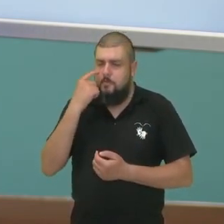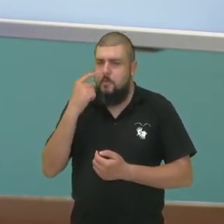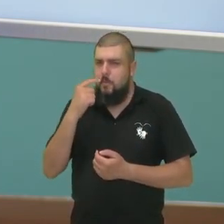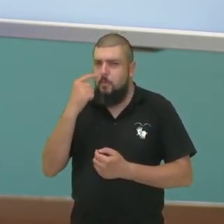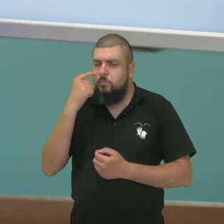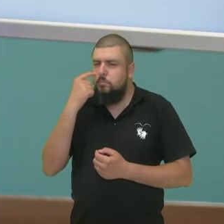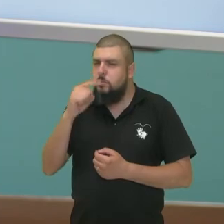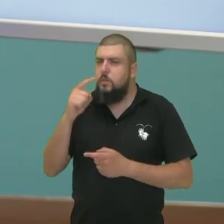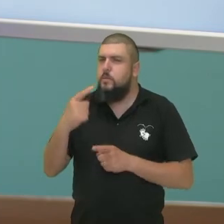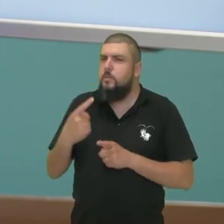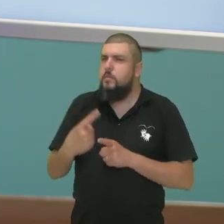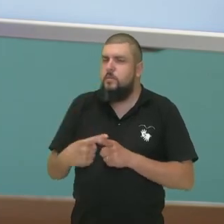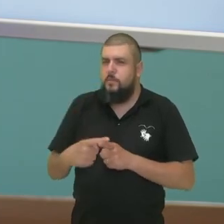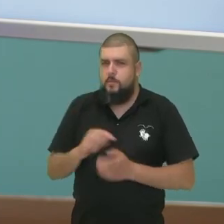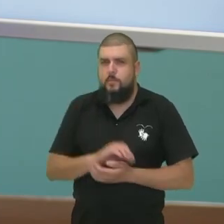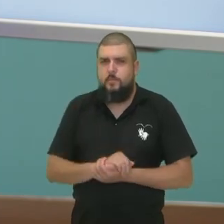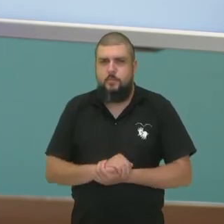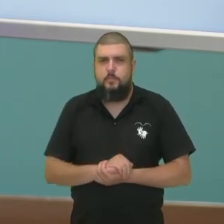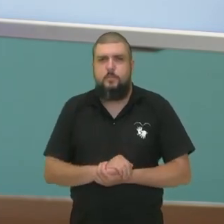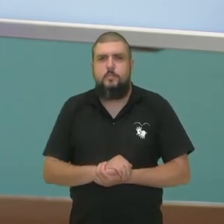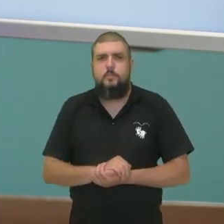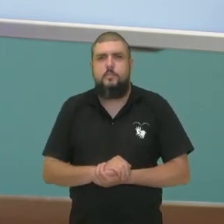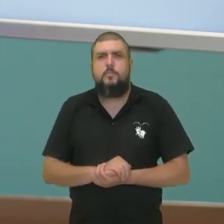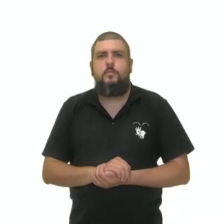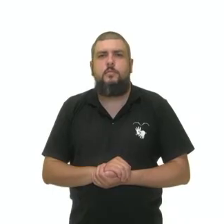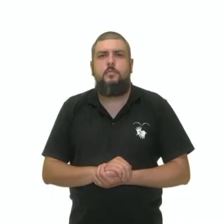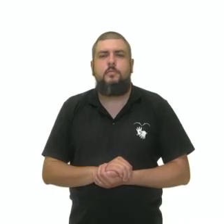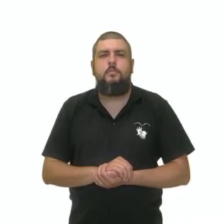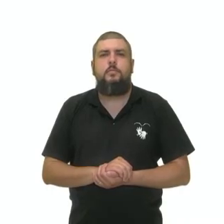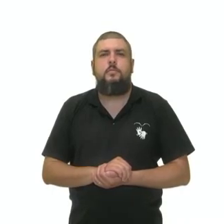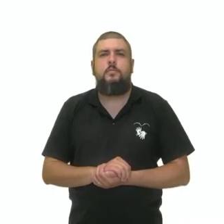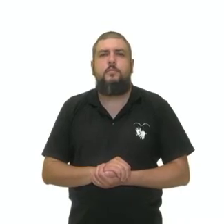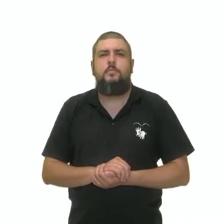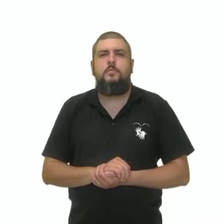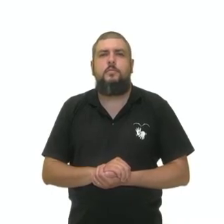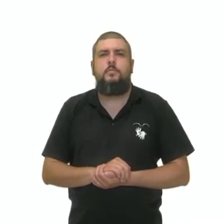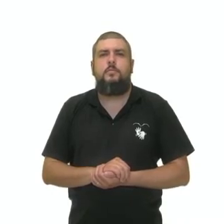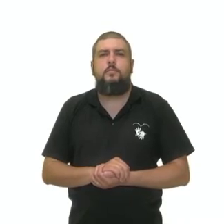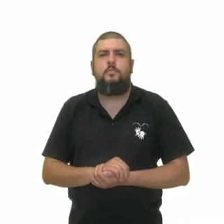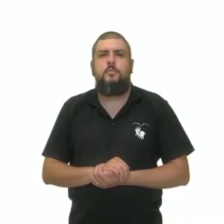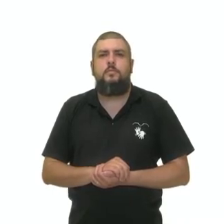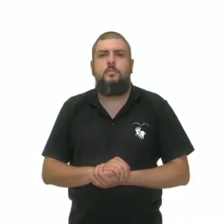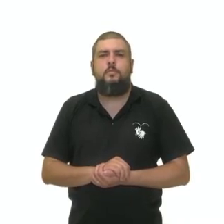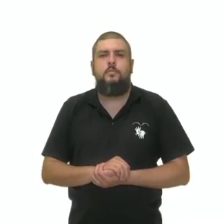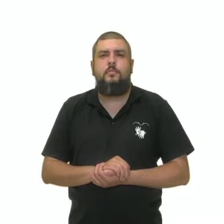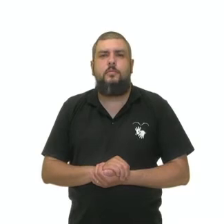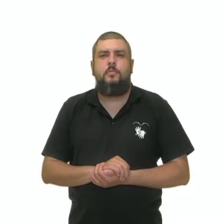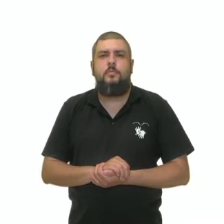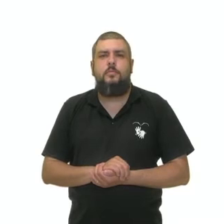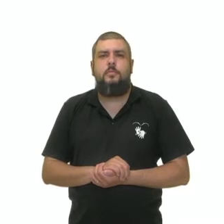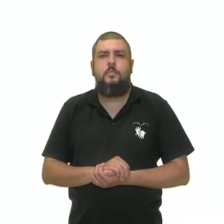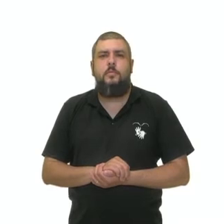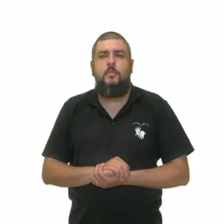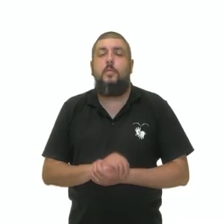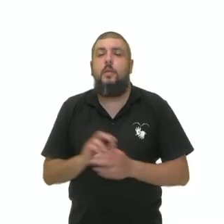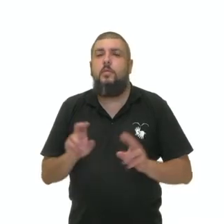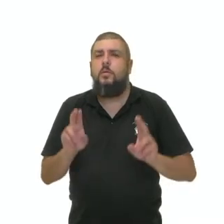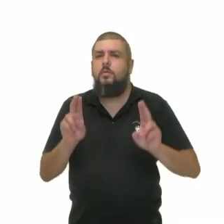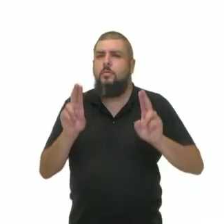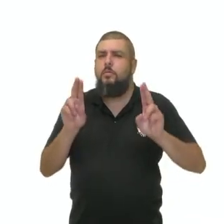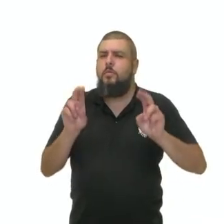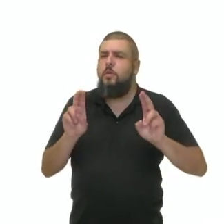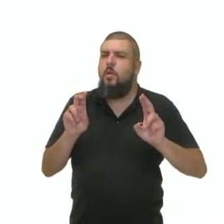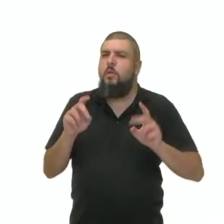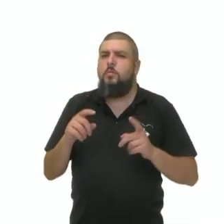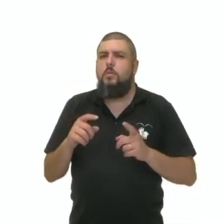a correção? Vamos ver se está igualzinho ao seu aí. Vejam lá. O trecho a seguir aparece entre aspas a resenha.